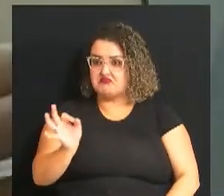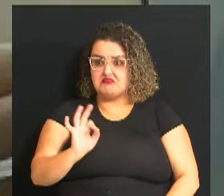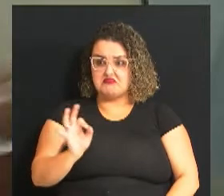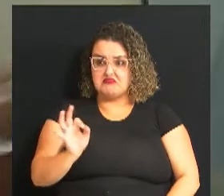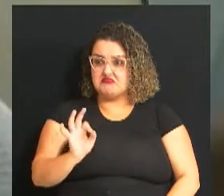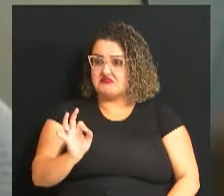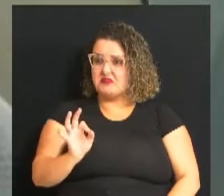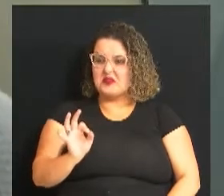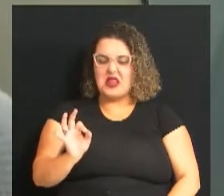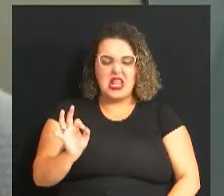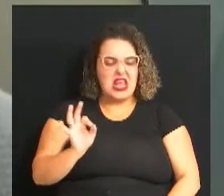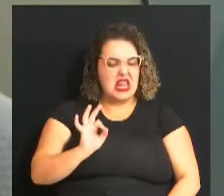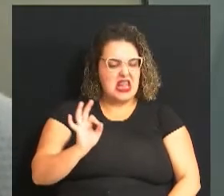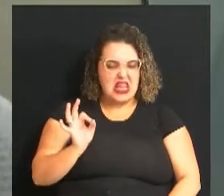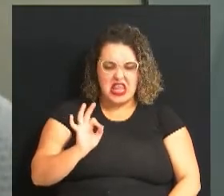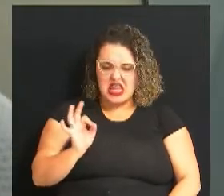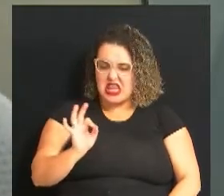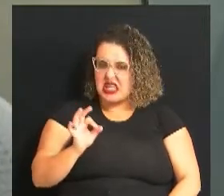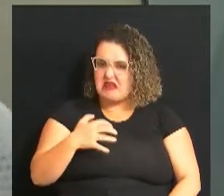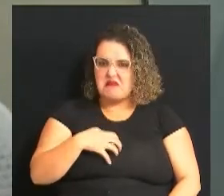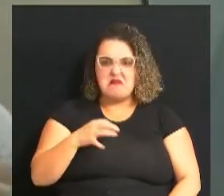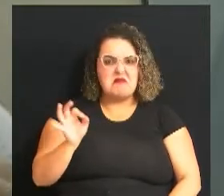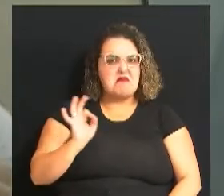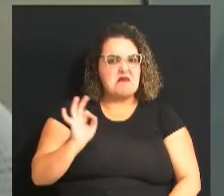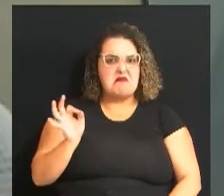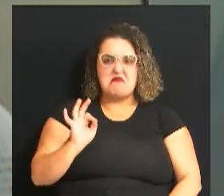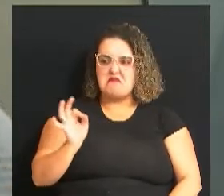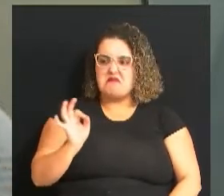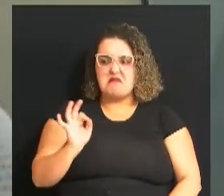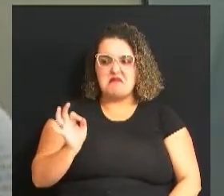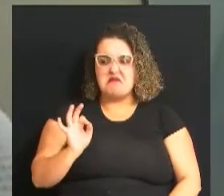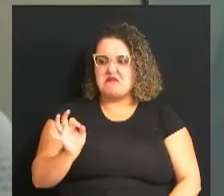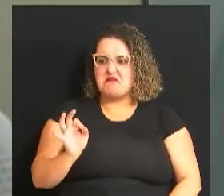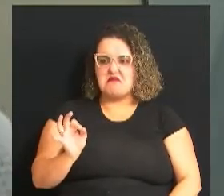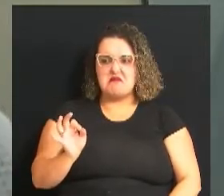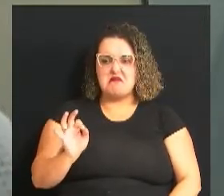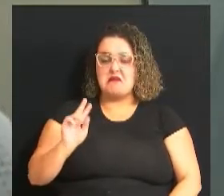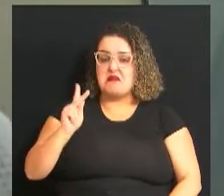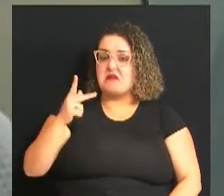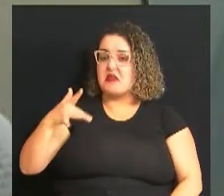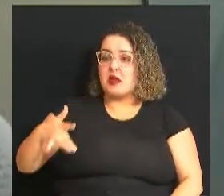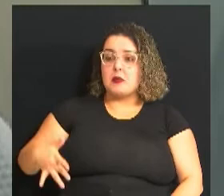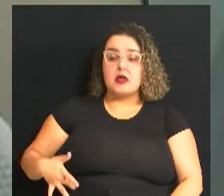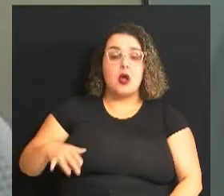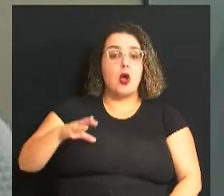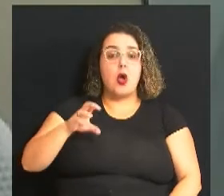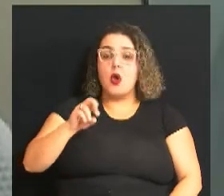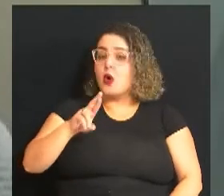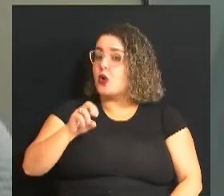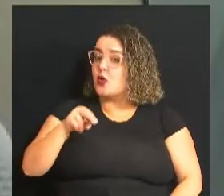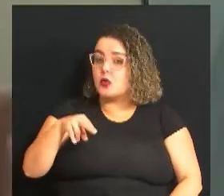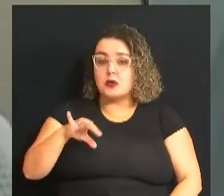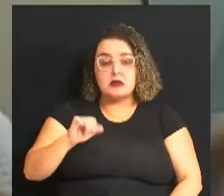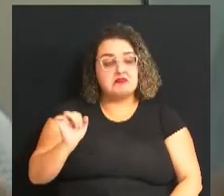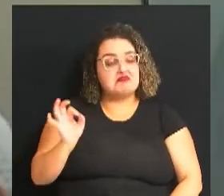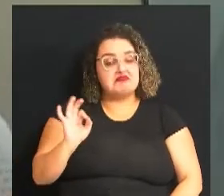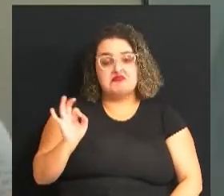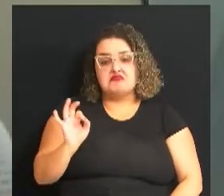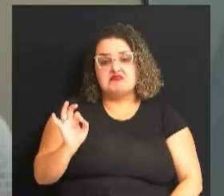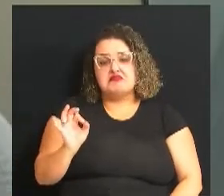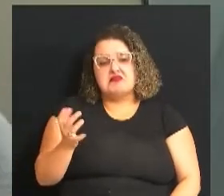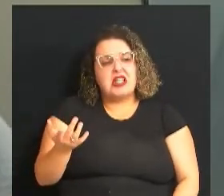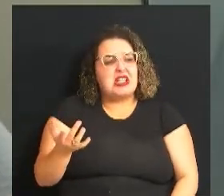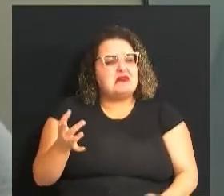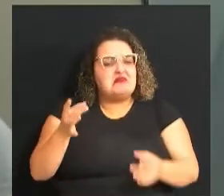nenhum sintoma. A hepatite crônica não traz nenhum sintoma. Às vezes, são sintomas tão